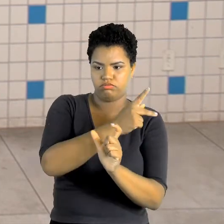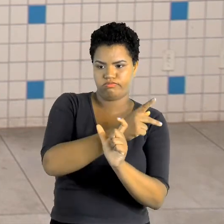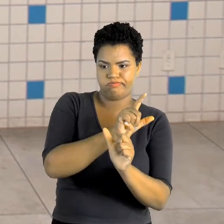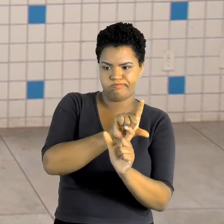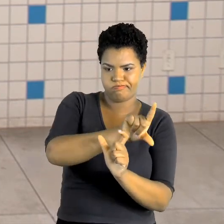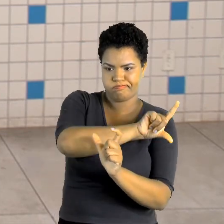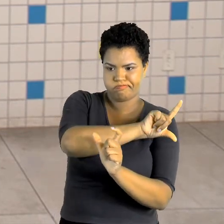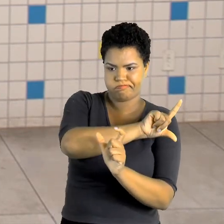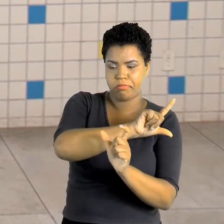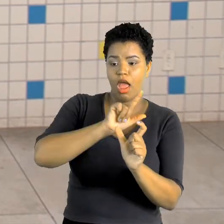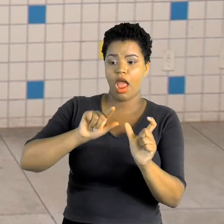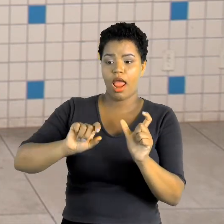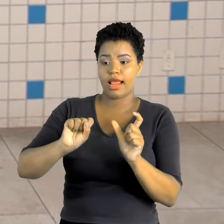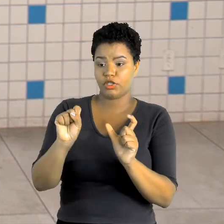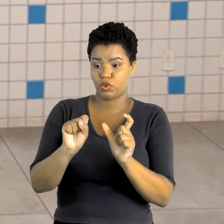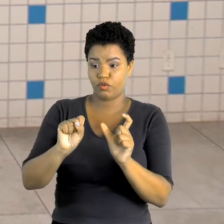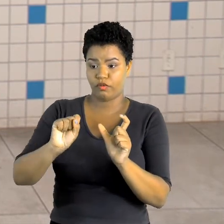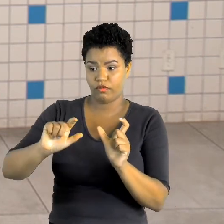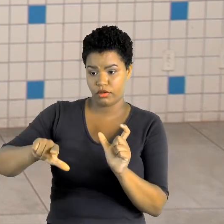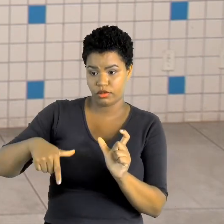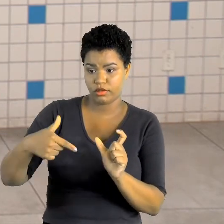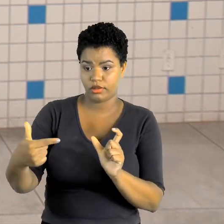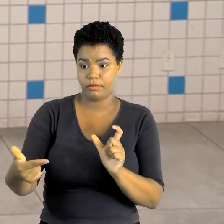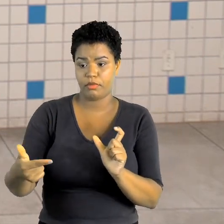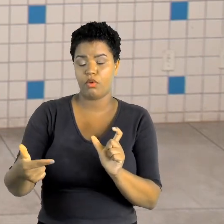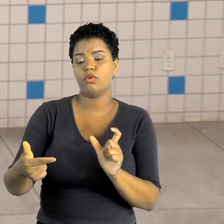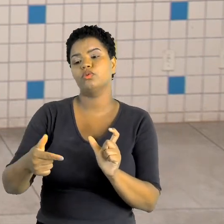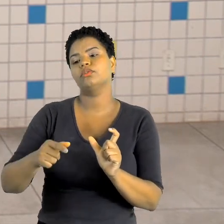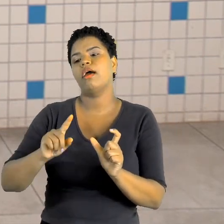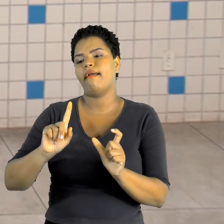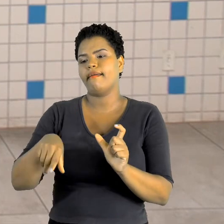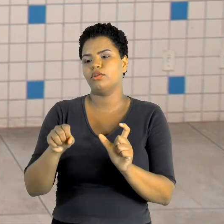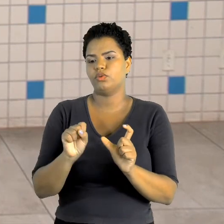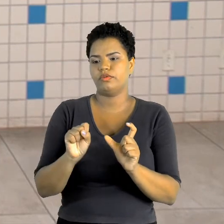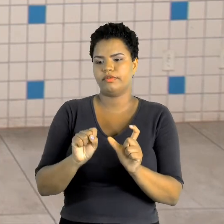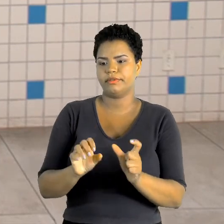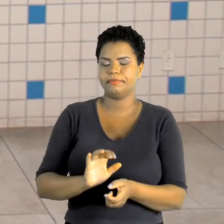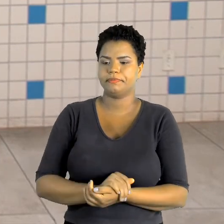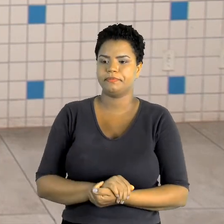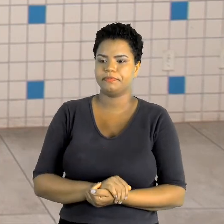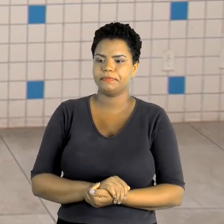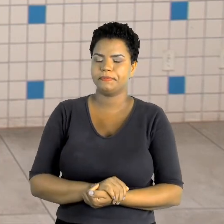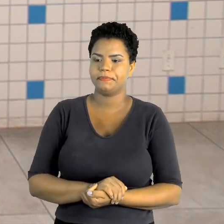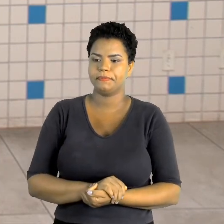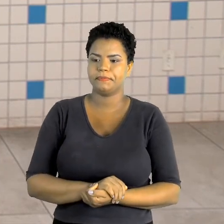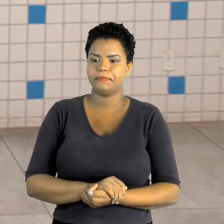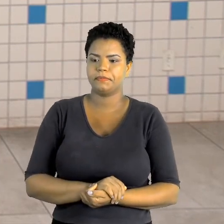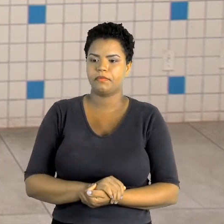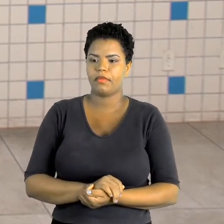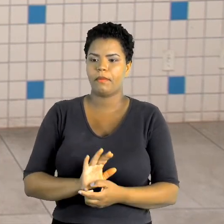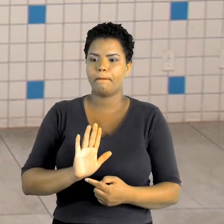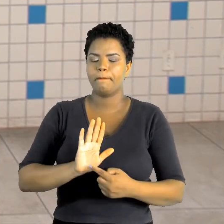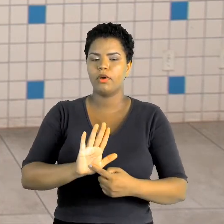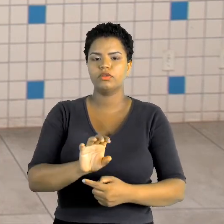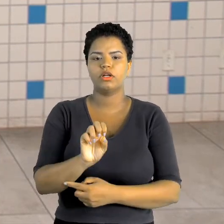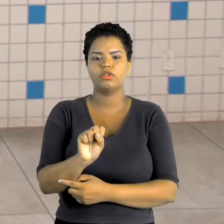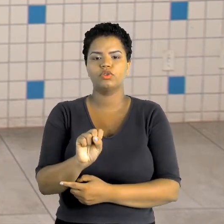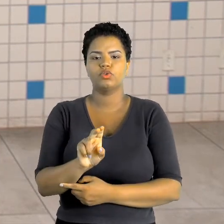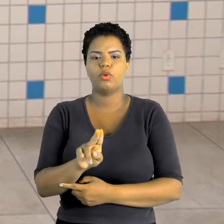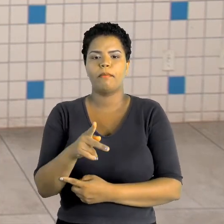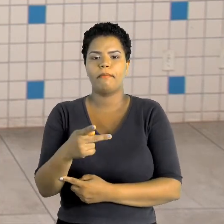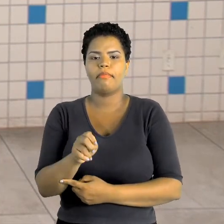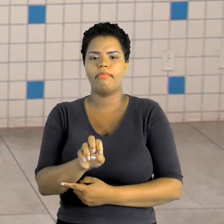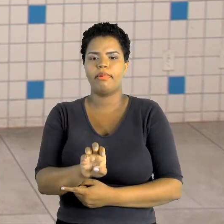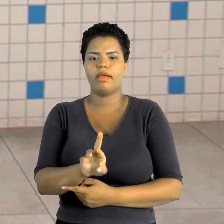que a gente está vendo agora, é o que vem depois. Ok, galerinha? Para indicar o superlativo. A gente já viu